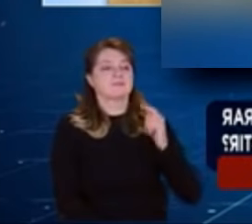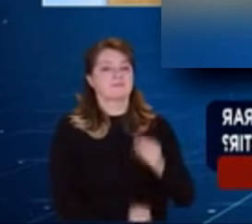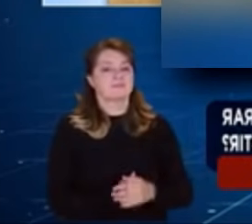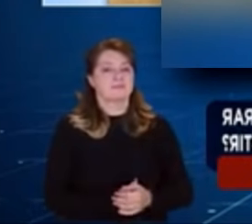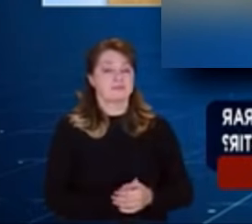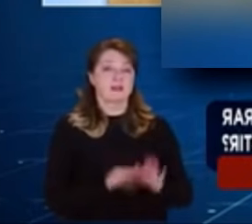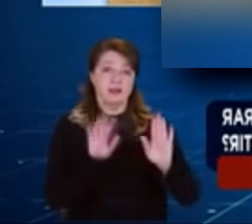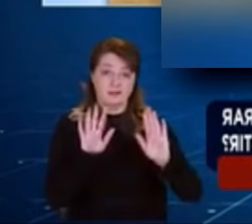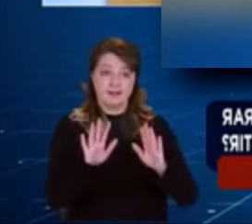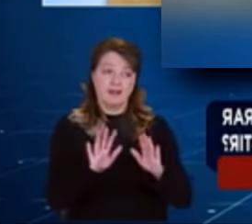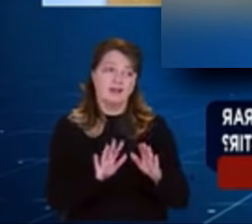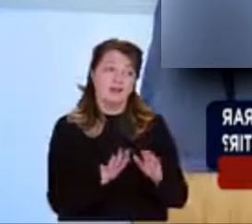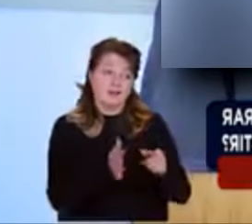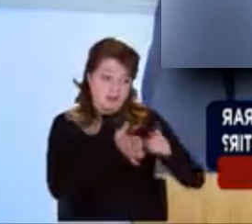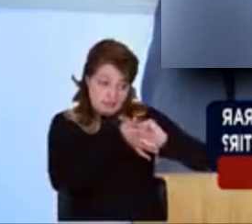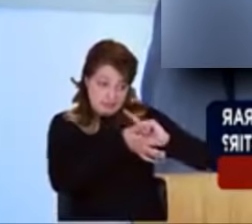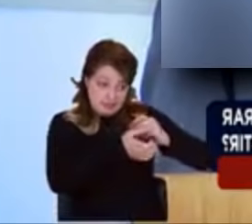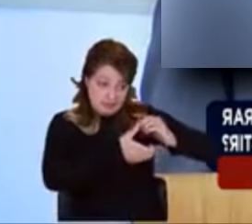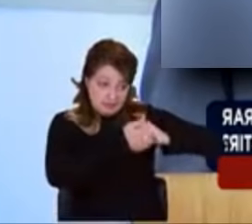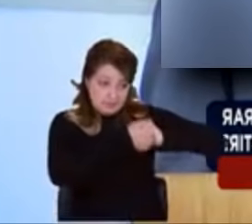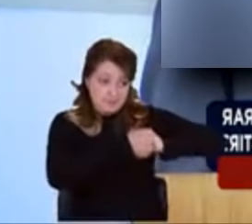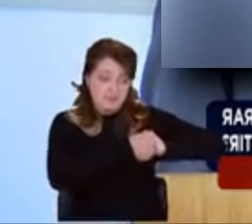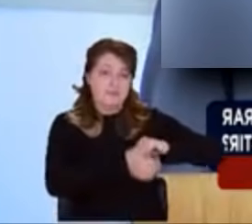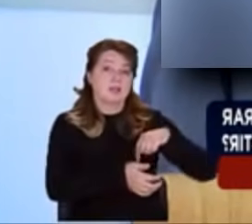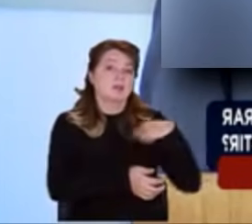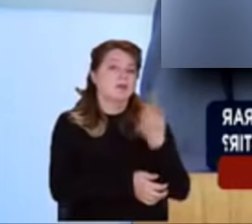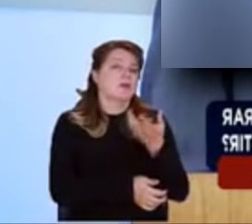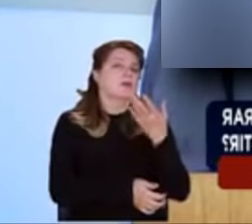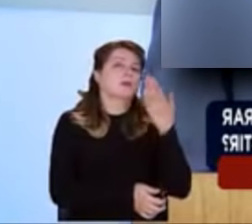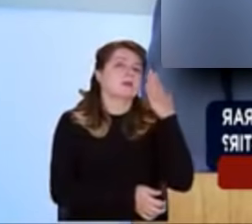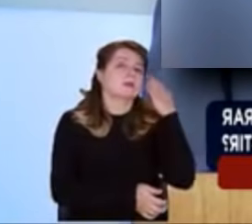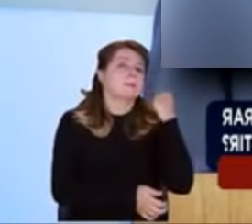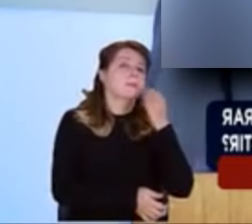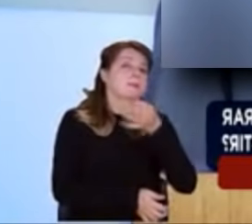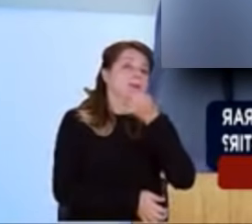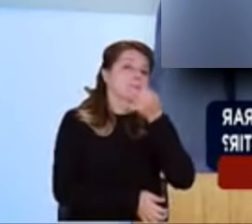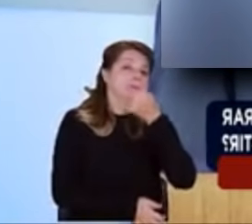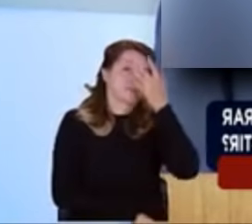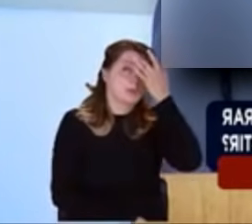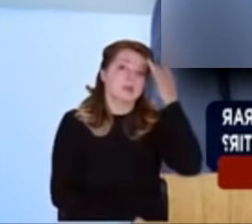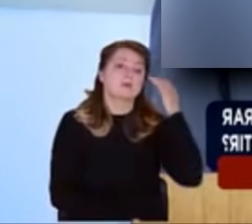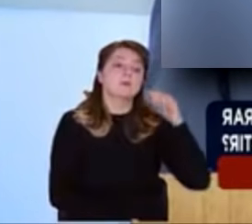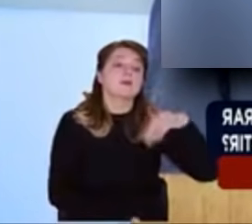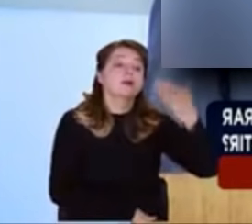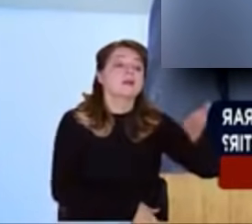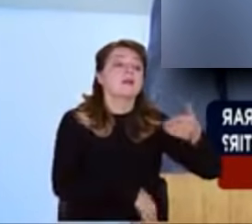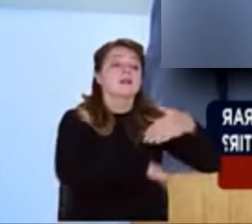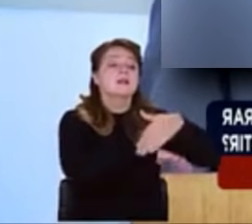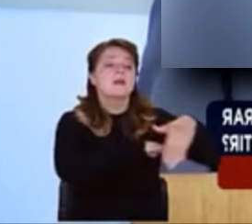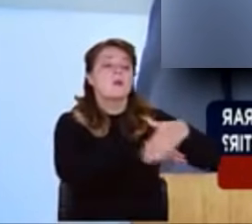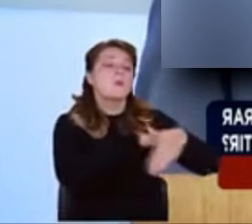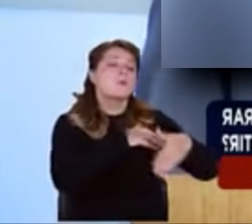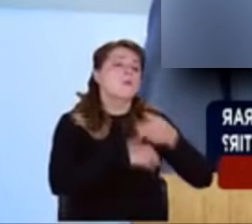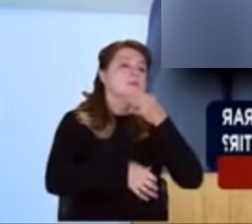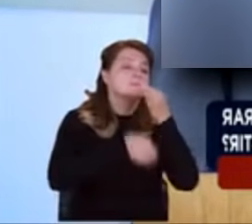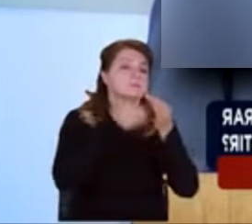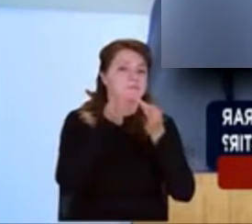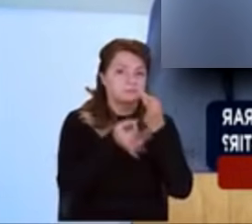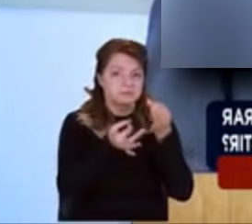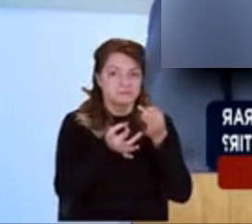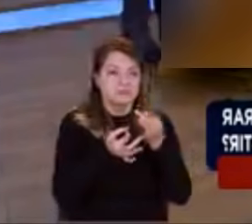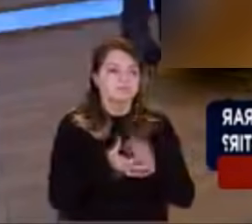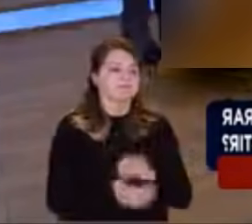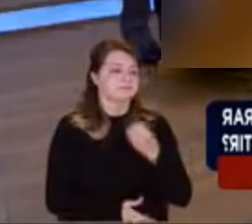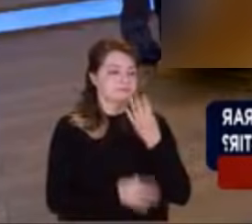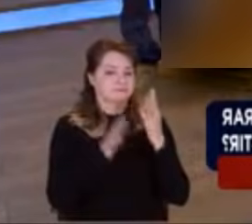Universal do Reino de Deus, né? Onde eles basicamente ficam lá jogando sua opinião fanática sobre assuntos do momento durante a programação da madrugada, né?